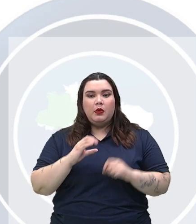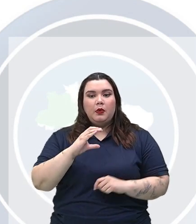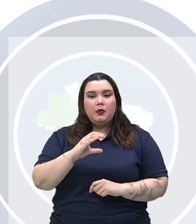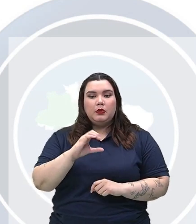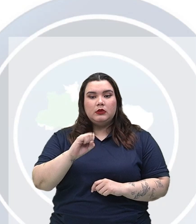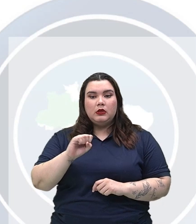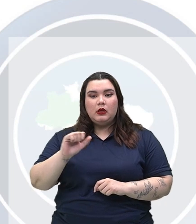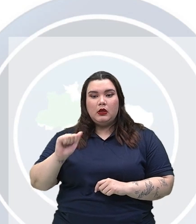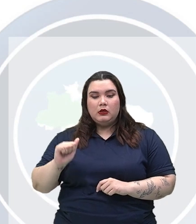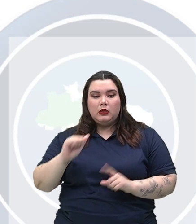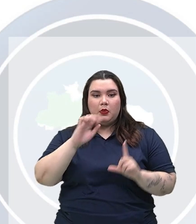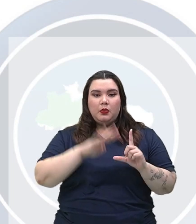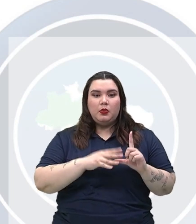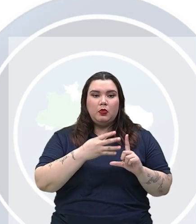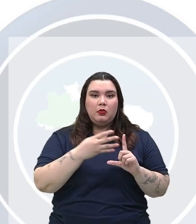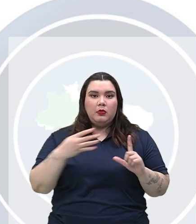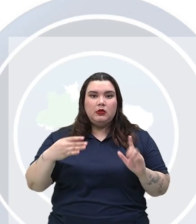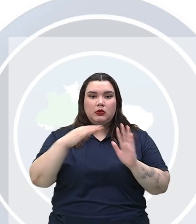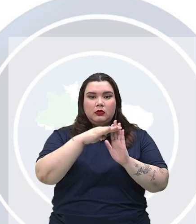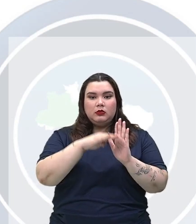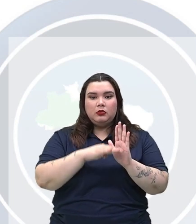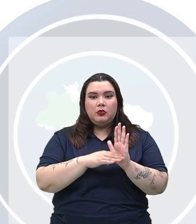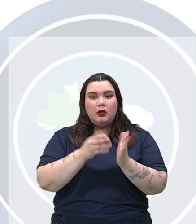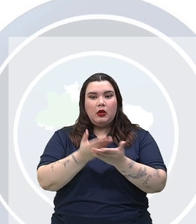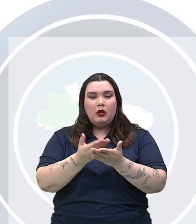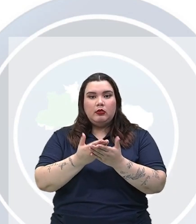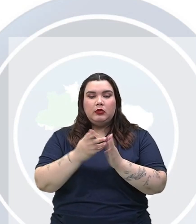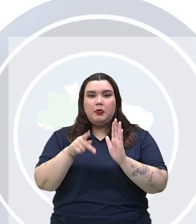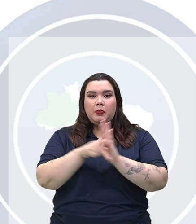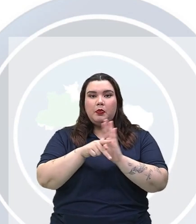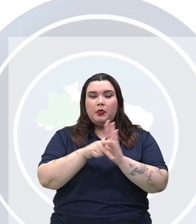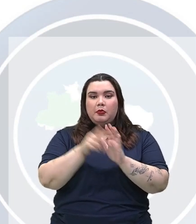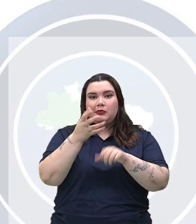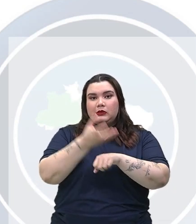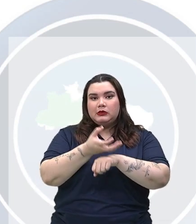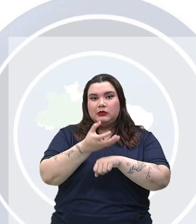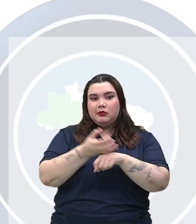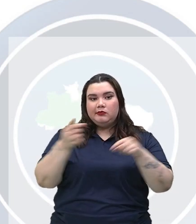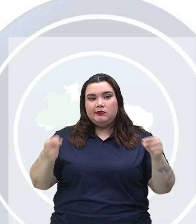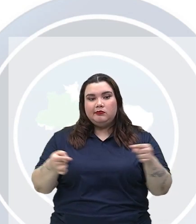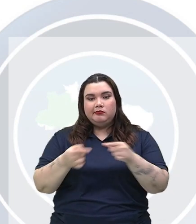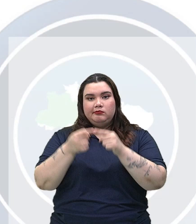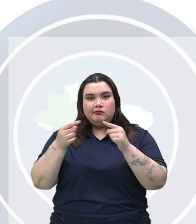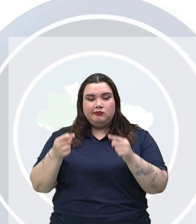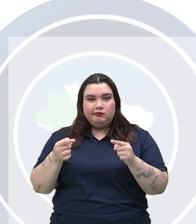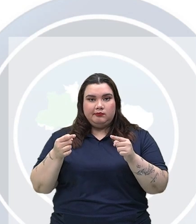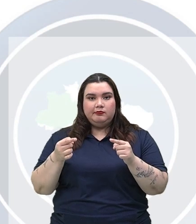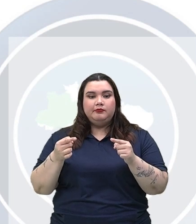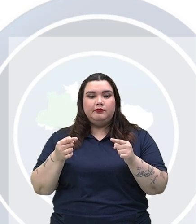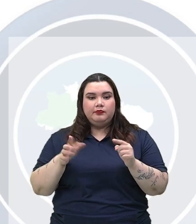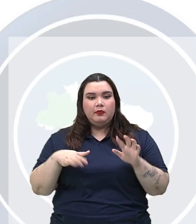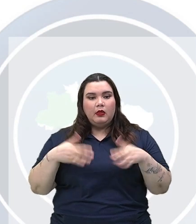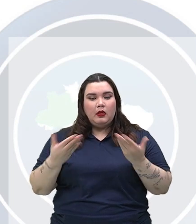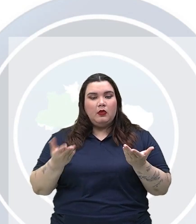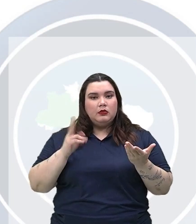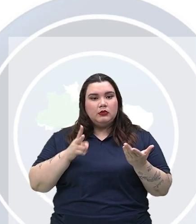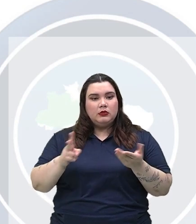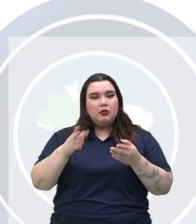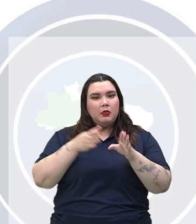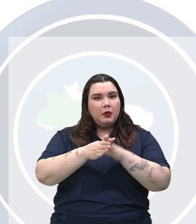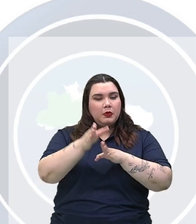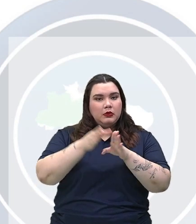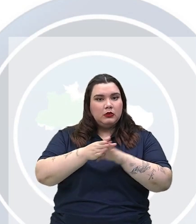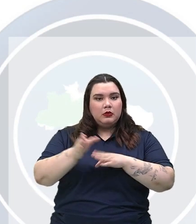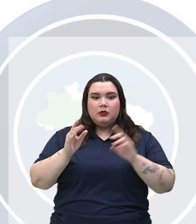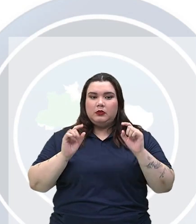aula do componente curricular. Lembrem-se, professores, que eu acredito que vocês já falaram bastante conosco, então a gente sempre está orientando o